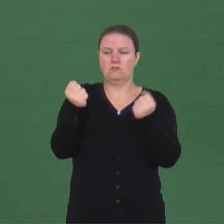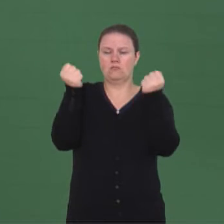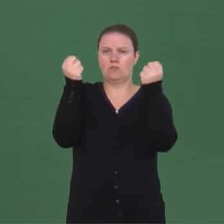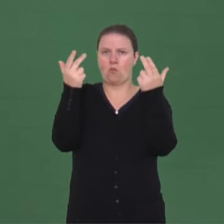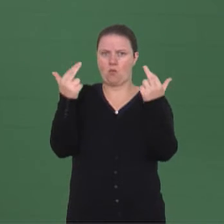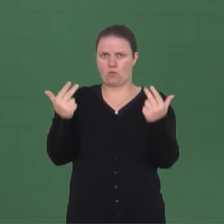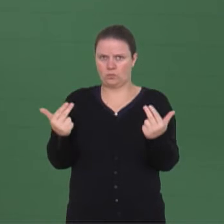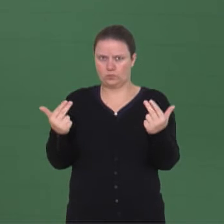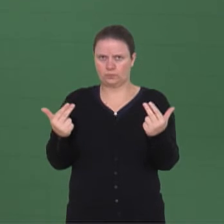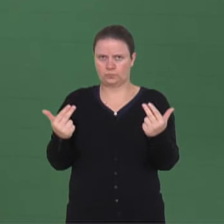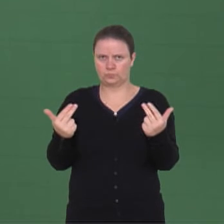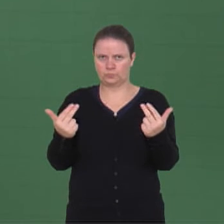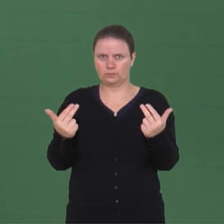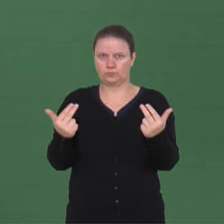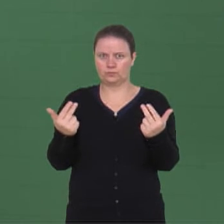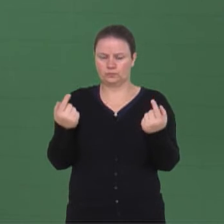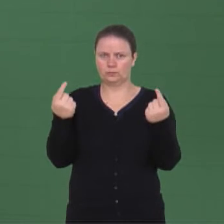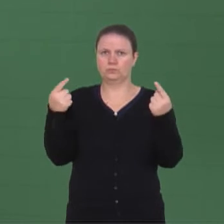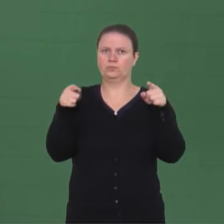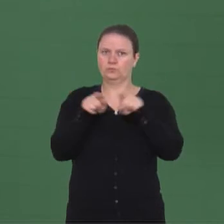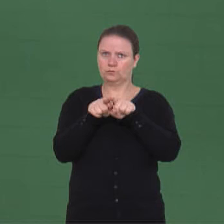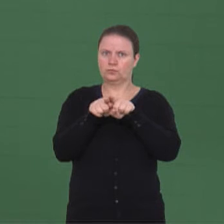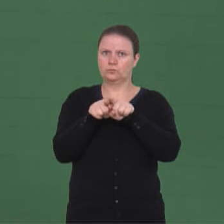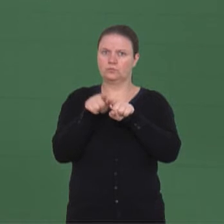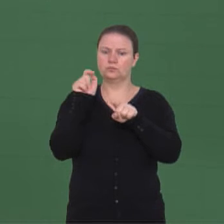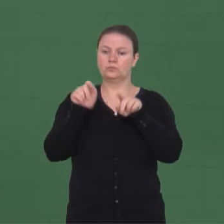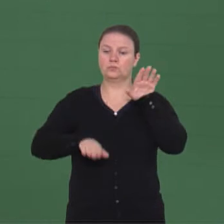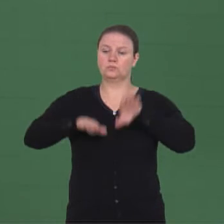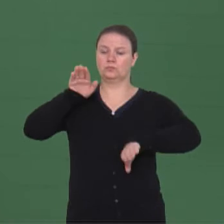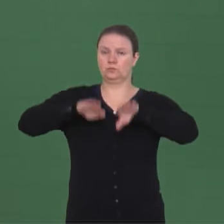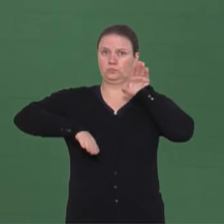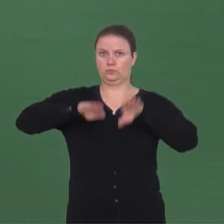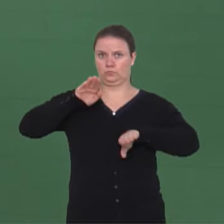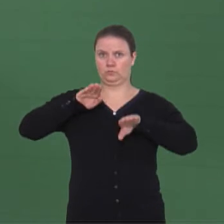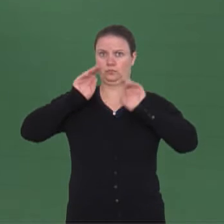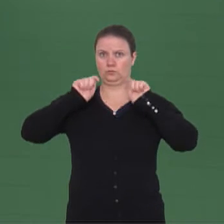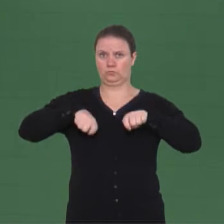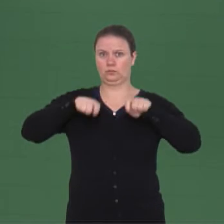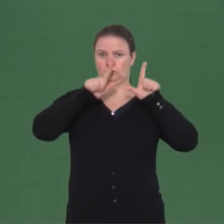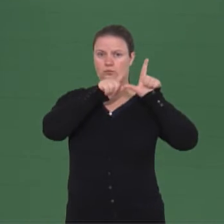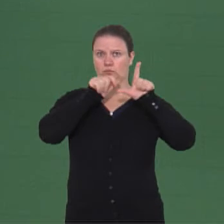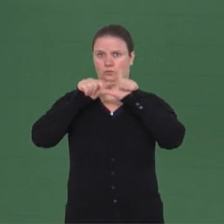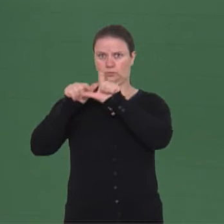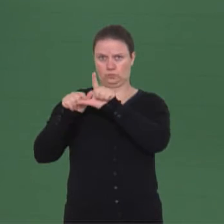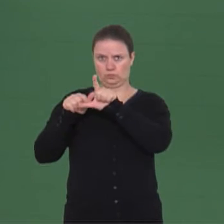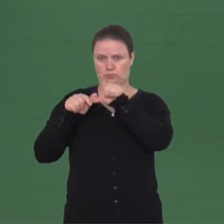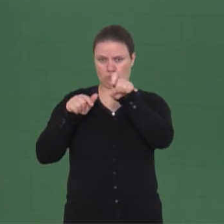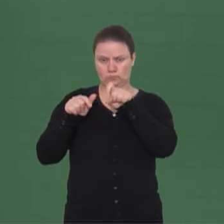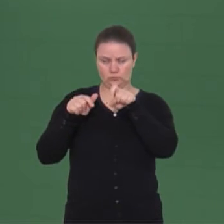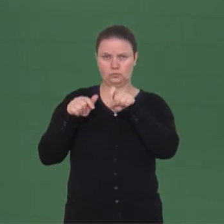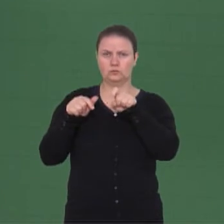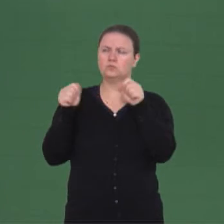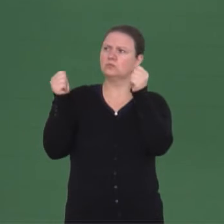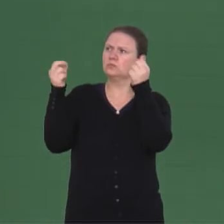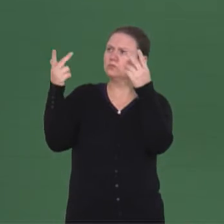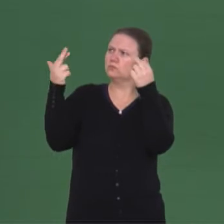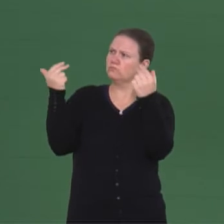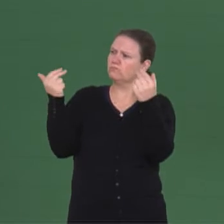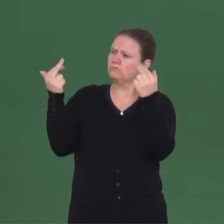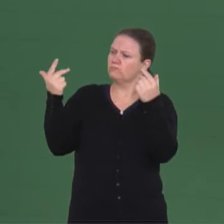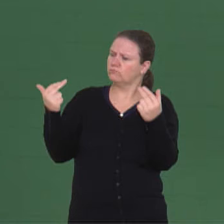termos, em repetidos termos a mesma variável, você consegue olhar o que é comum em cada um